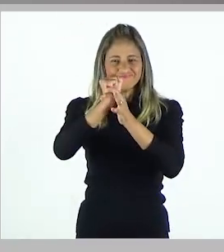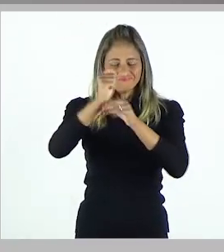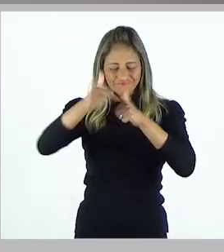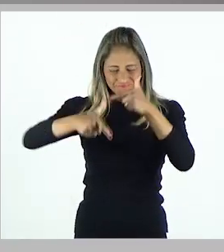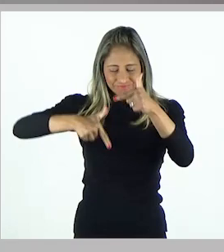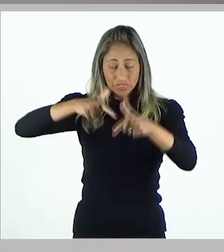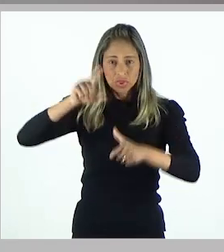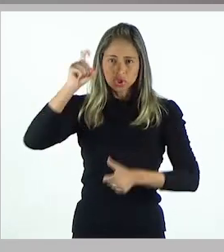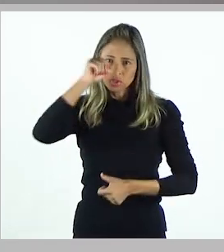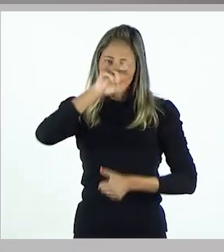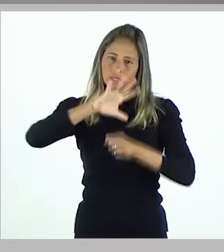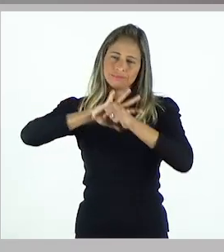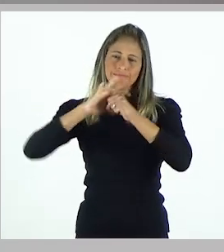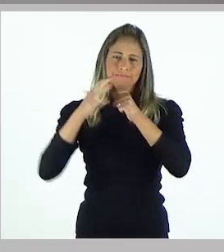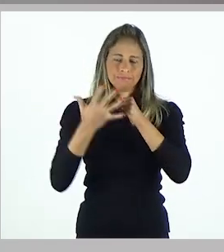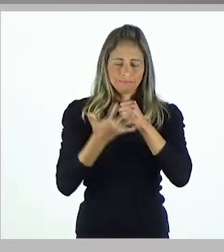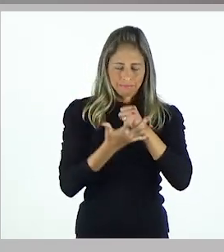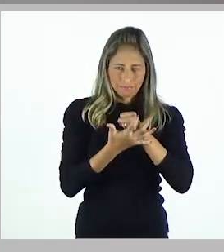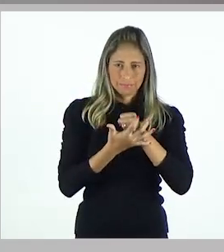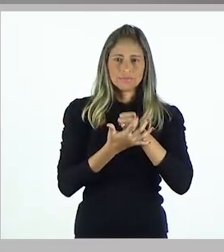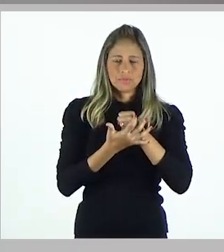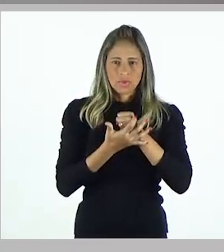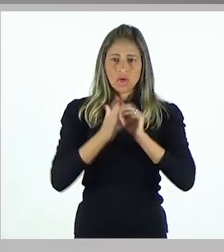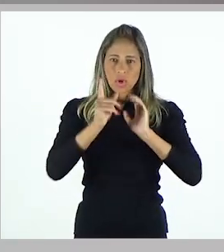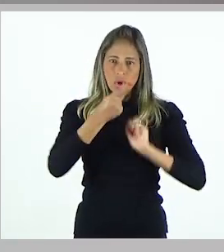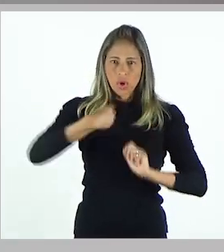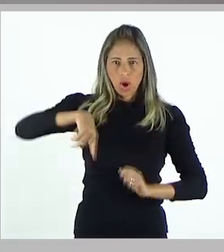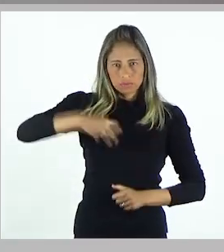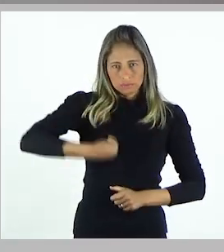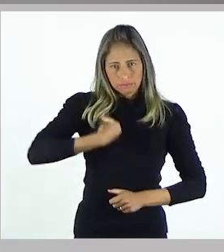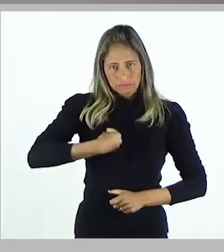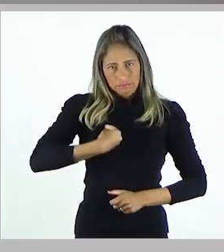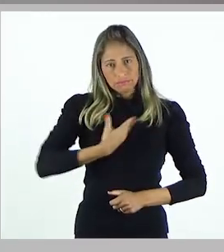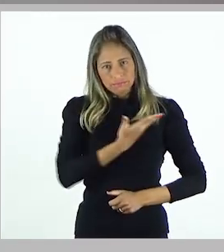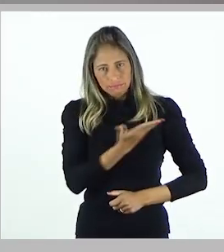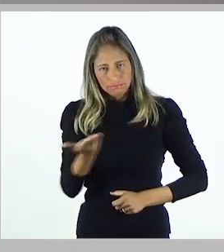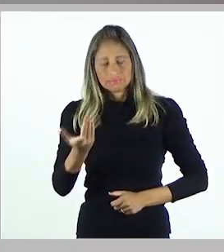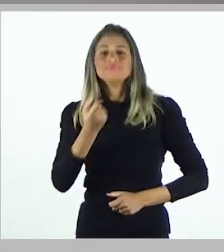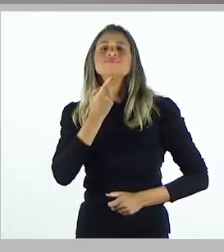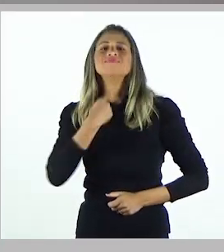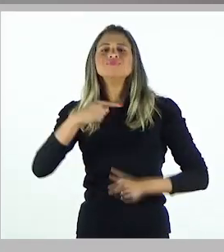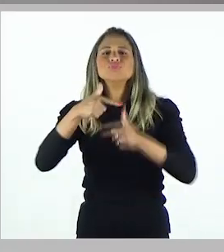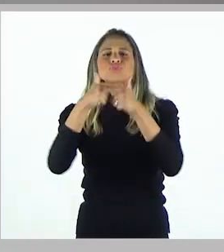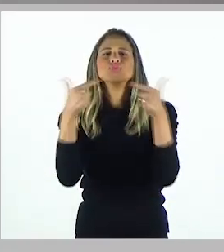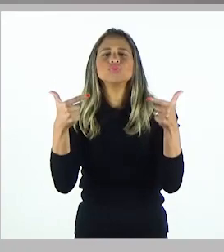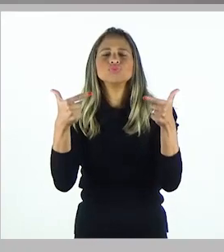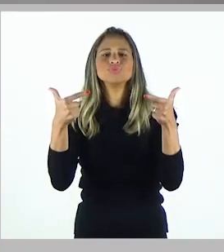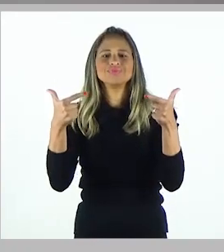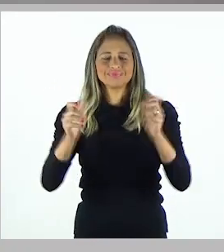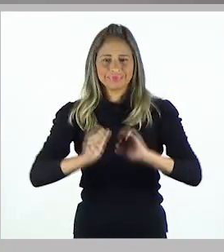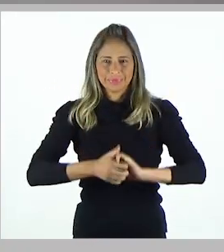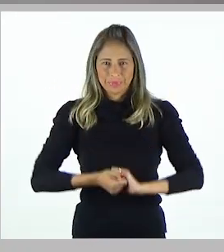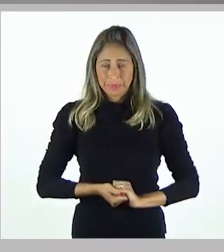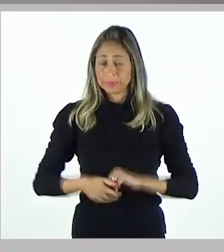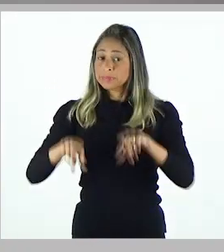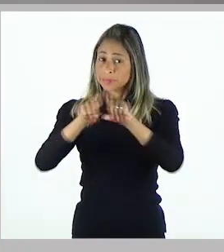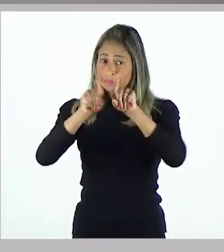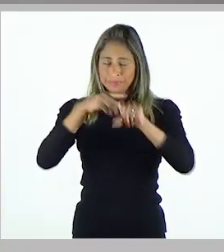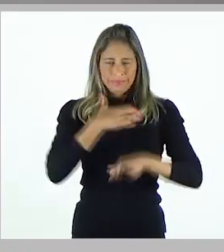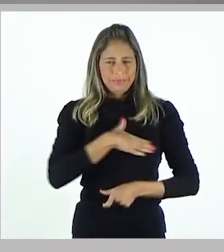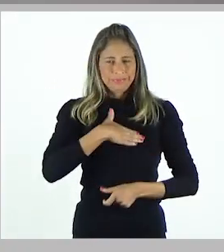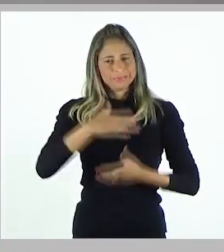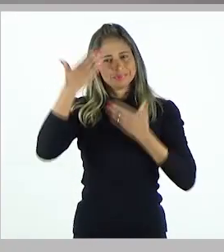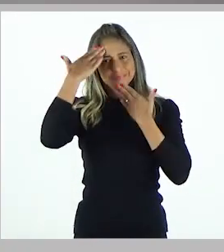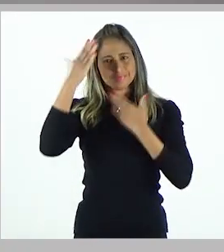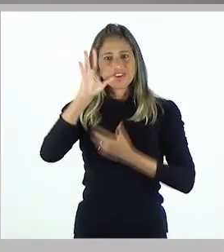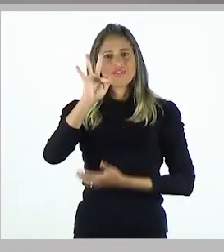desse período difícil de pandemia, pelo qual estamos todos passando. Desejo sucesso ao evento. Também